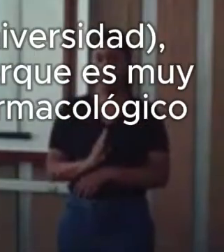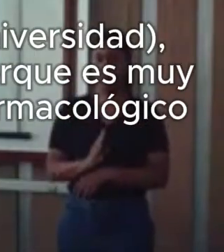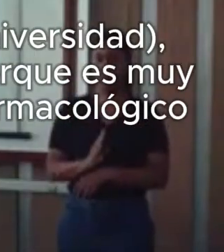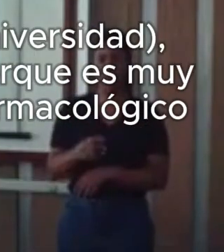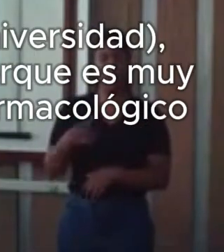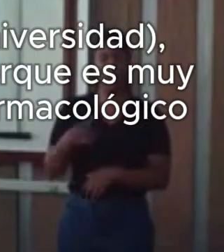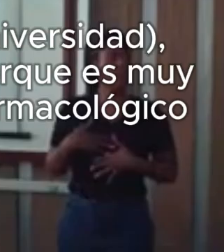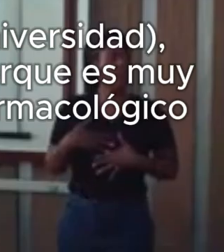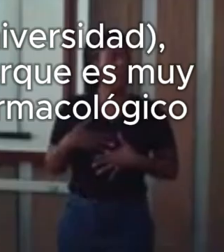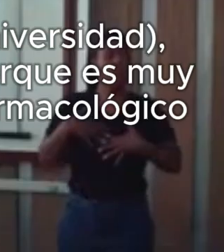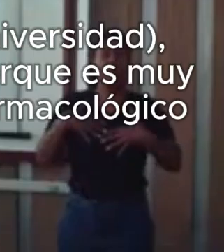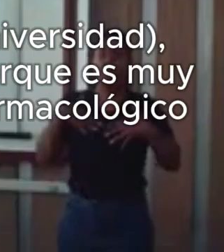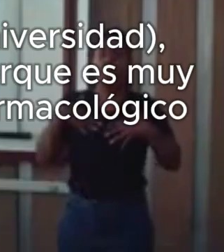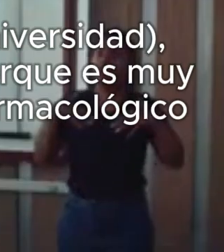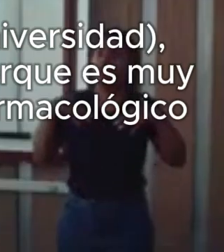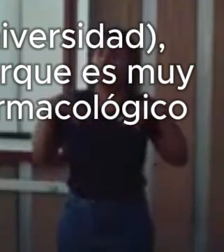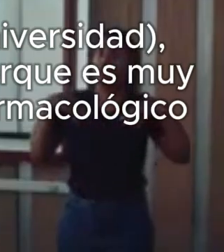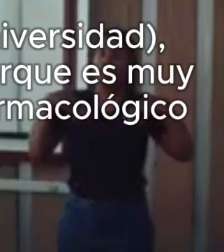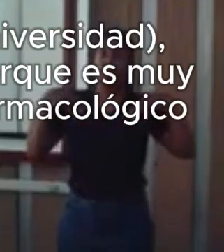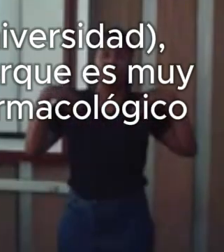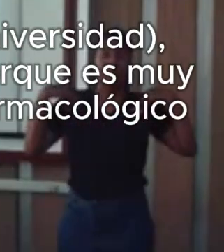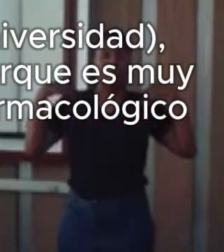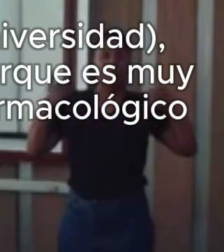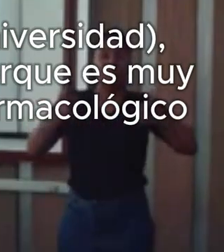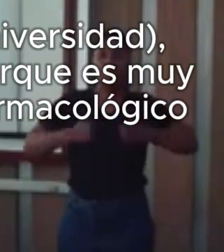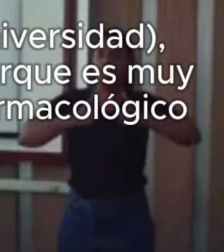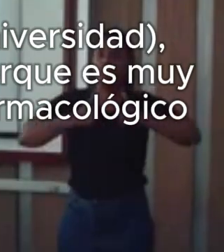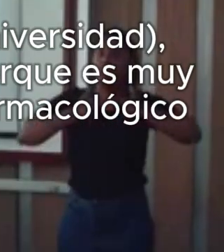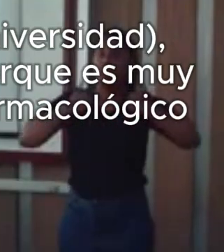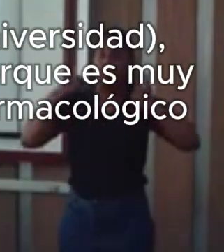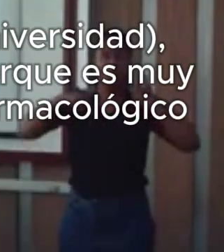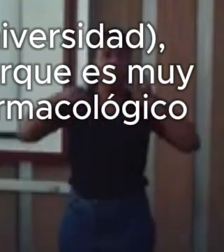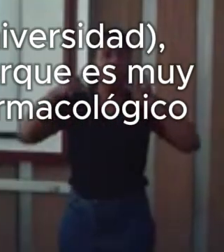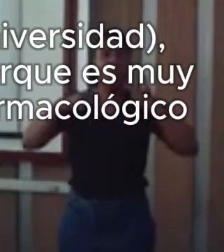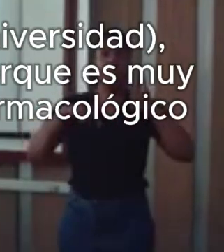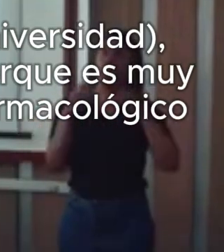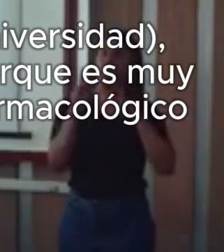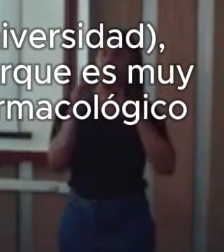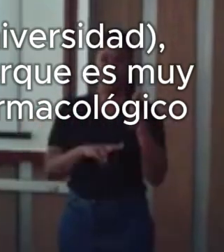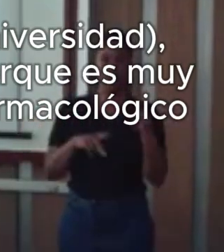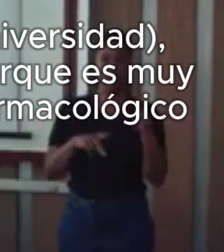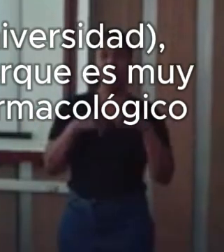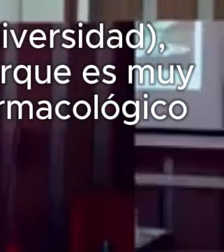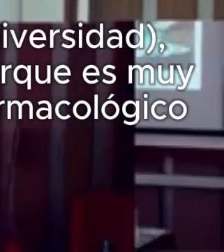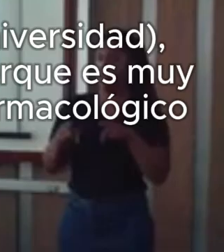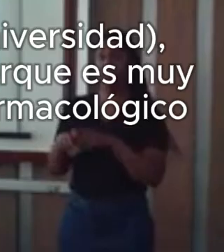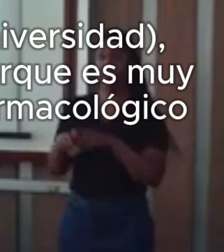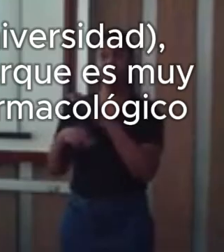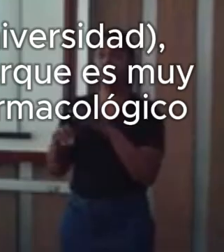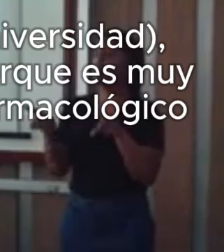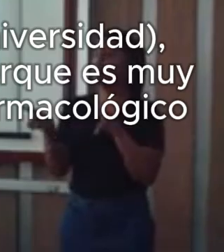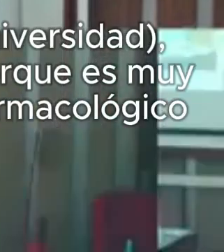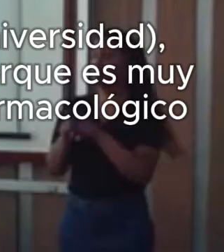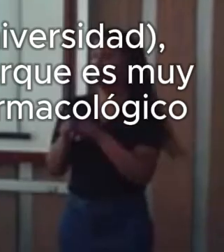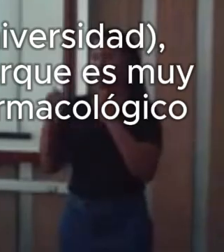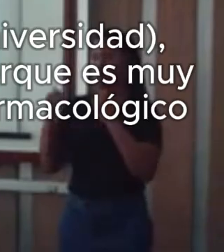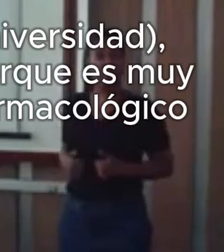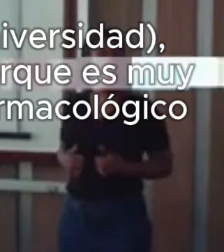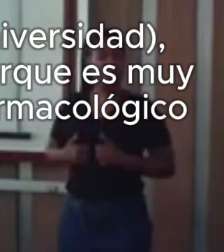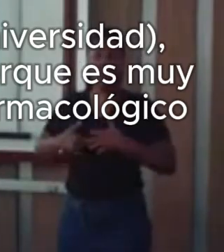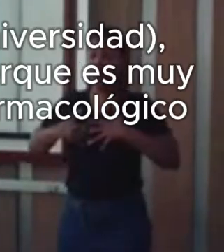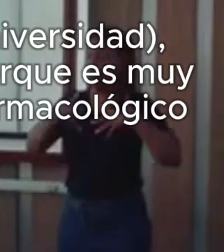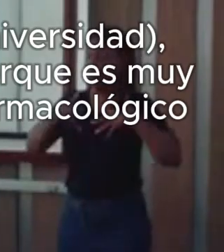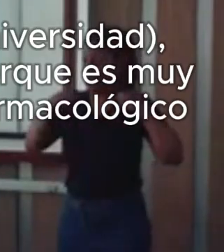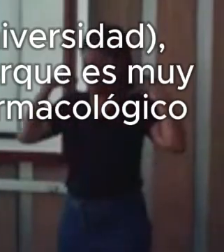muito orgulho do UFRJ, mas eu também tenho muito orgulho de cooperar com essa empresa, porque ela é muito bacana. Então, por que ela é bacana?